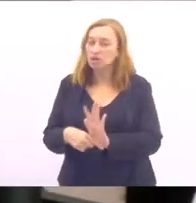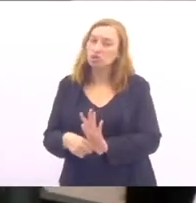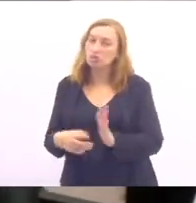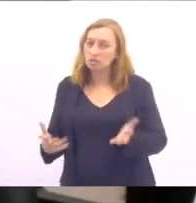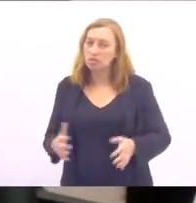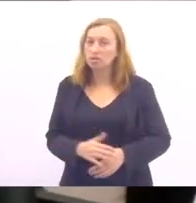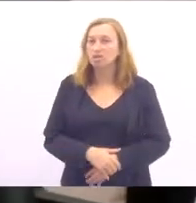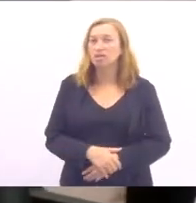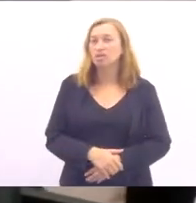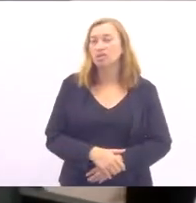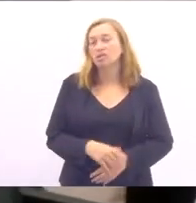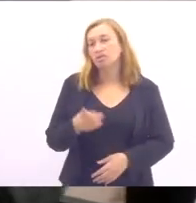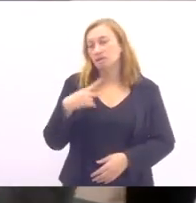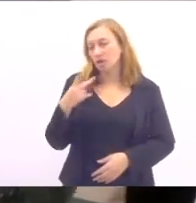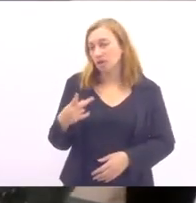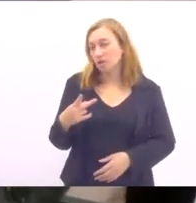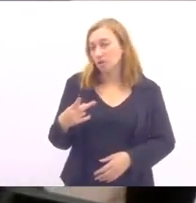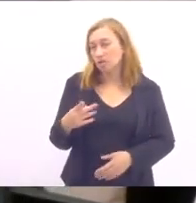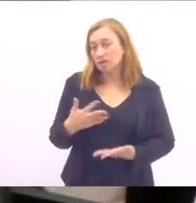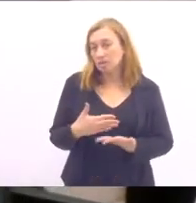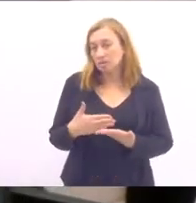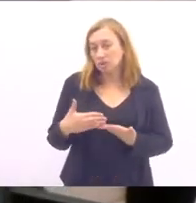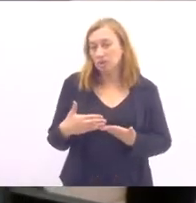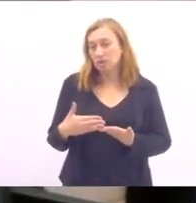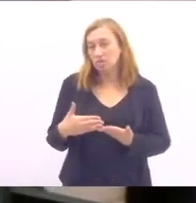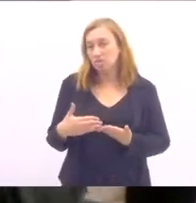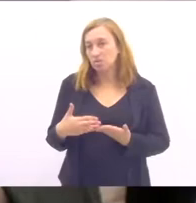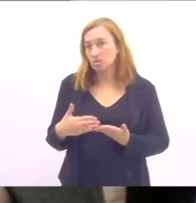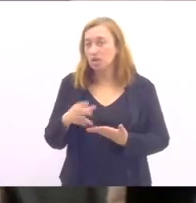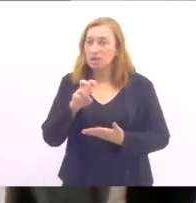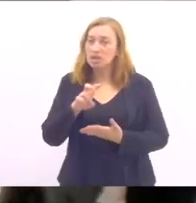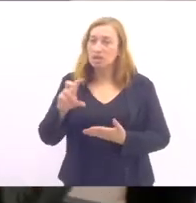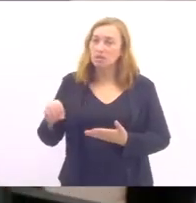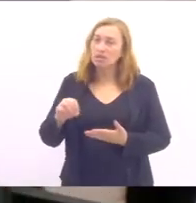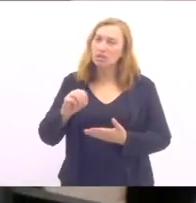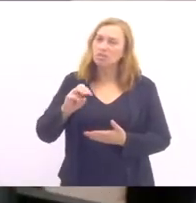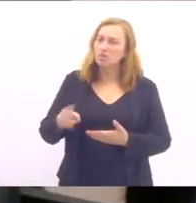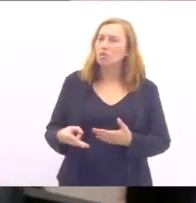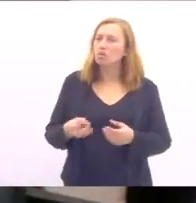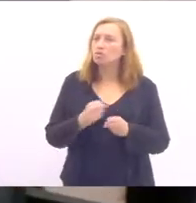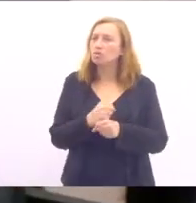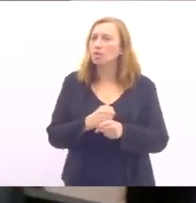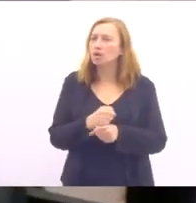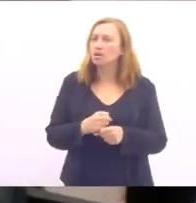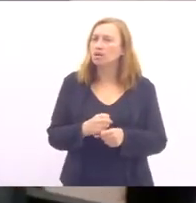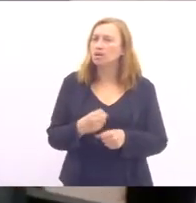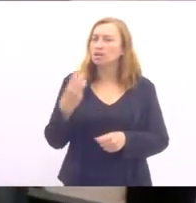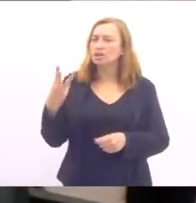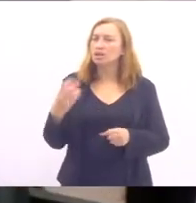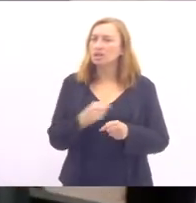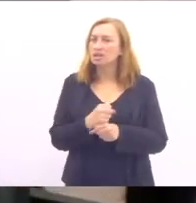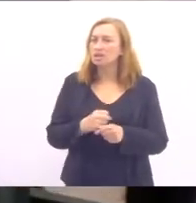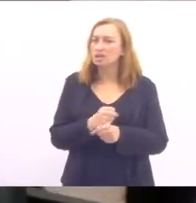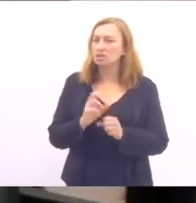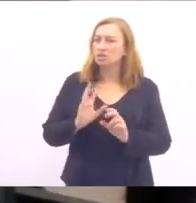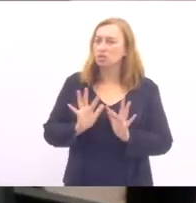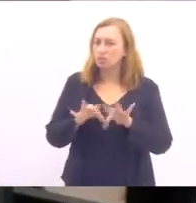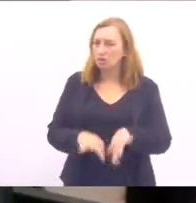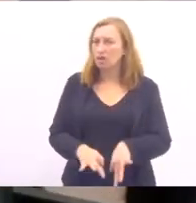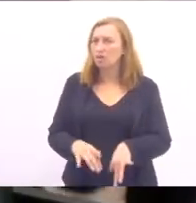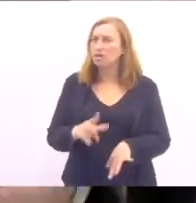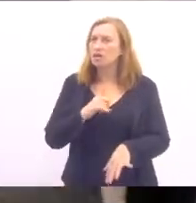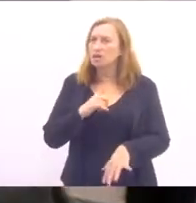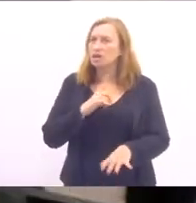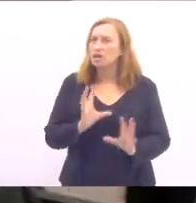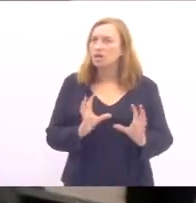Nós estamos falando um valor que é ínfimo, só para concluir também, estou falando em 50 milhões por ano, durante 3 anos, porque ao final de 3 anos o senhor já teria